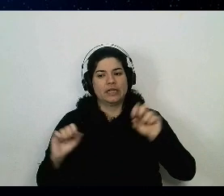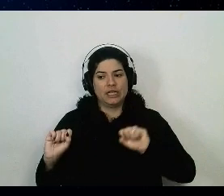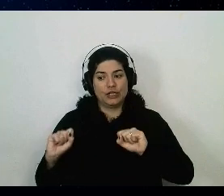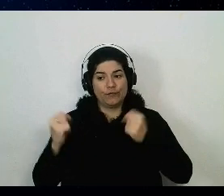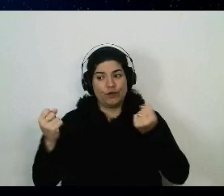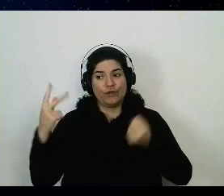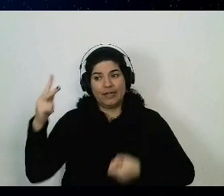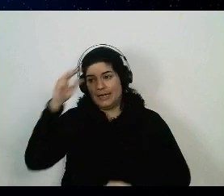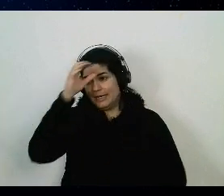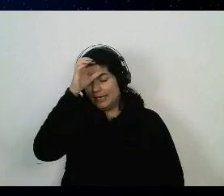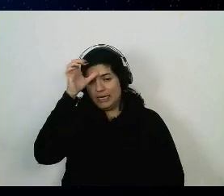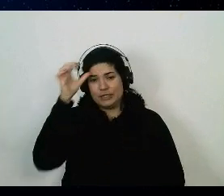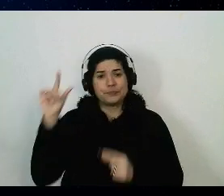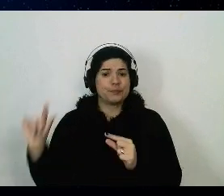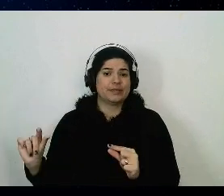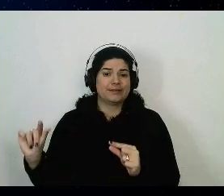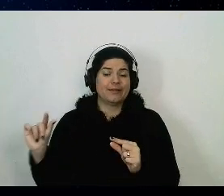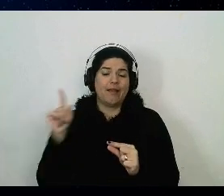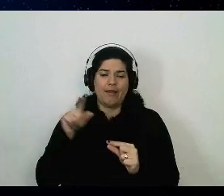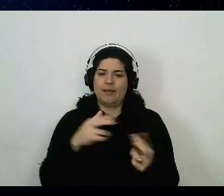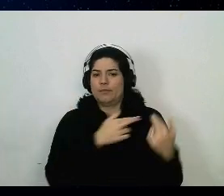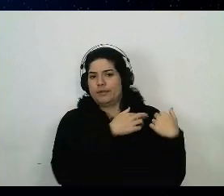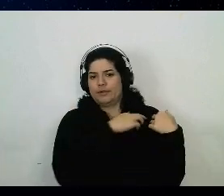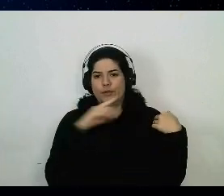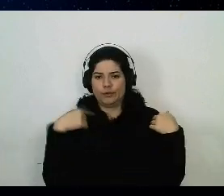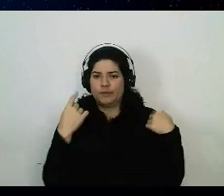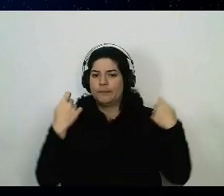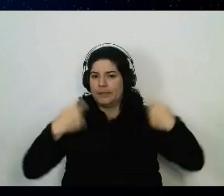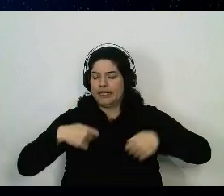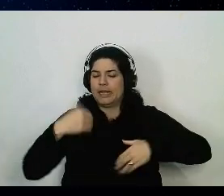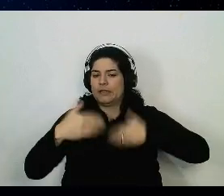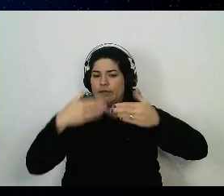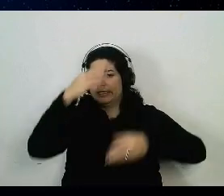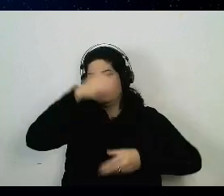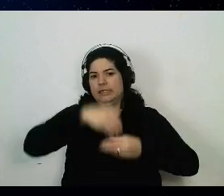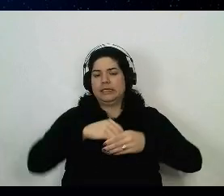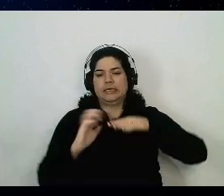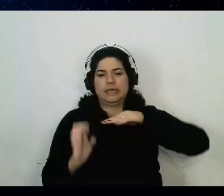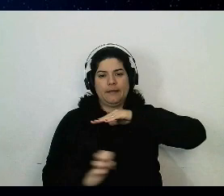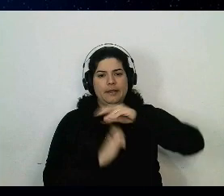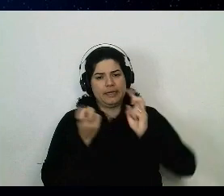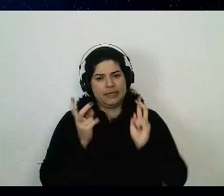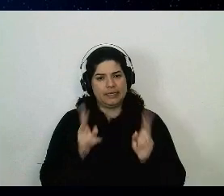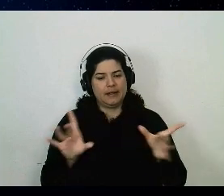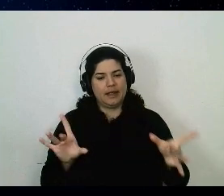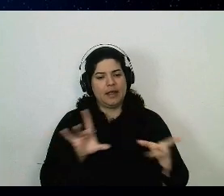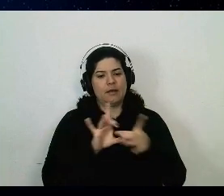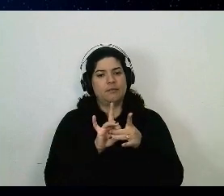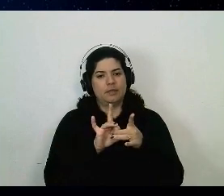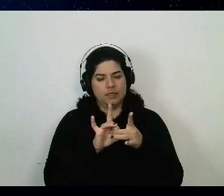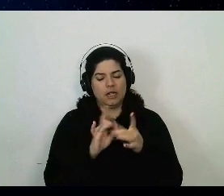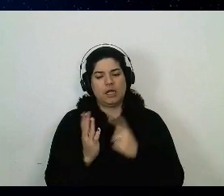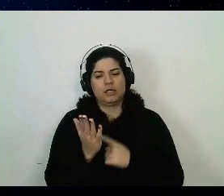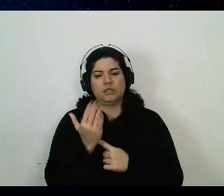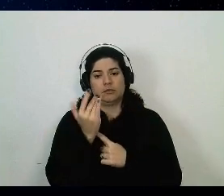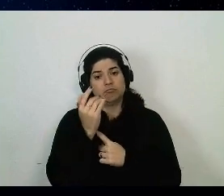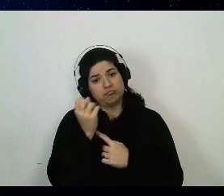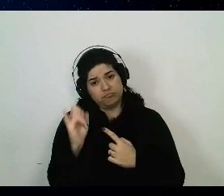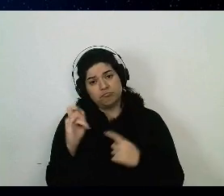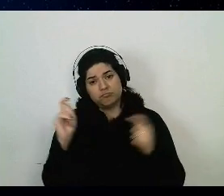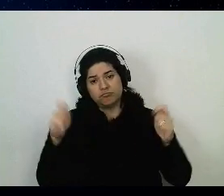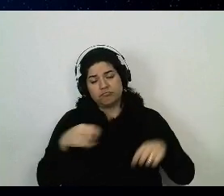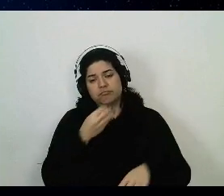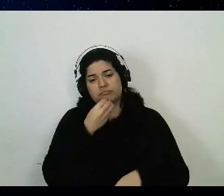outra ponta. E esse é o papel que a gente tem que desenvolver dentro das organizações, sempre aliados com tecnologia quando possível, claro,